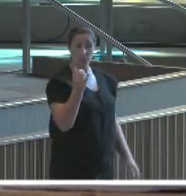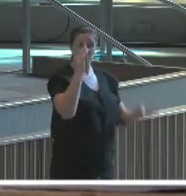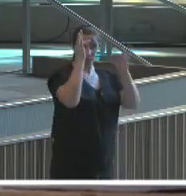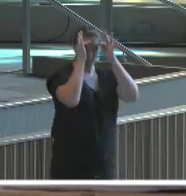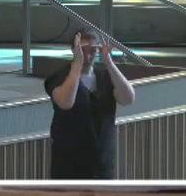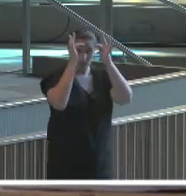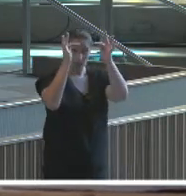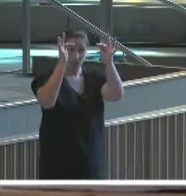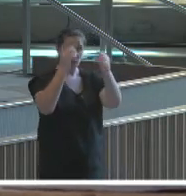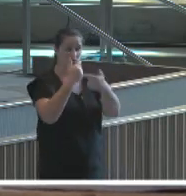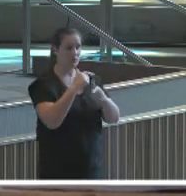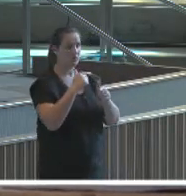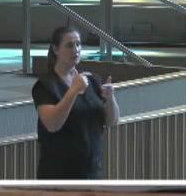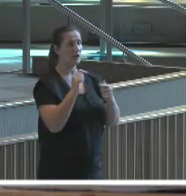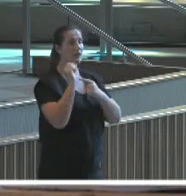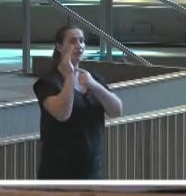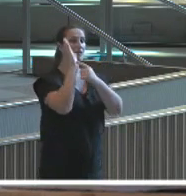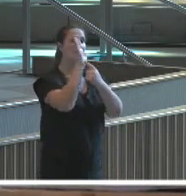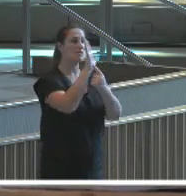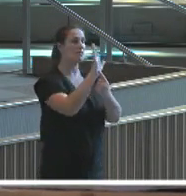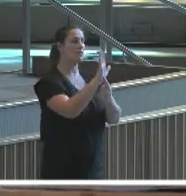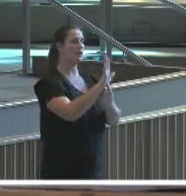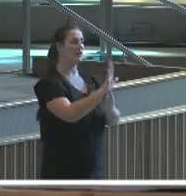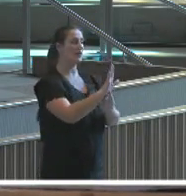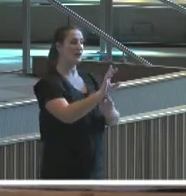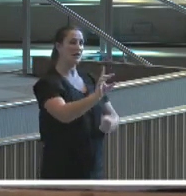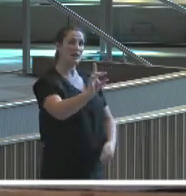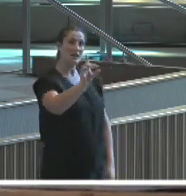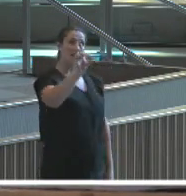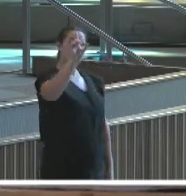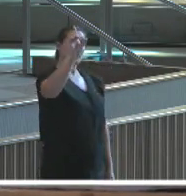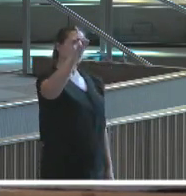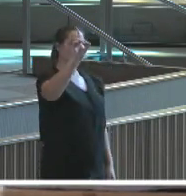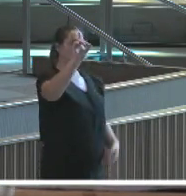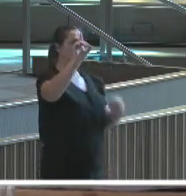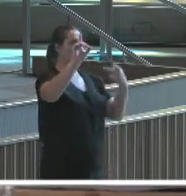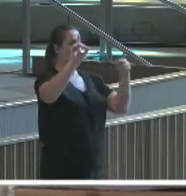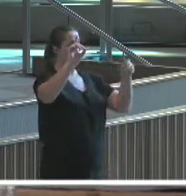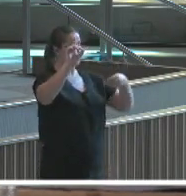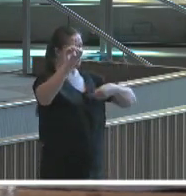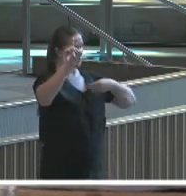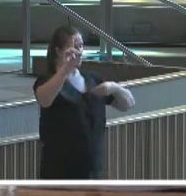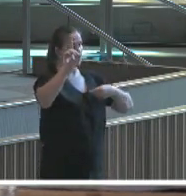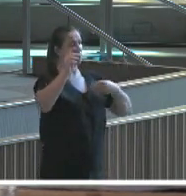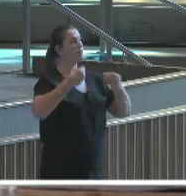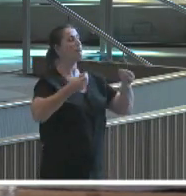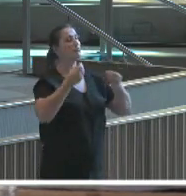Infidelidade revela quem Deus é para você